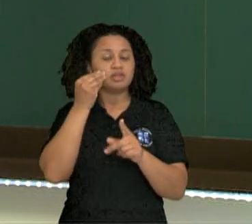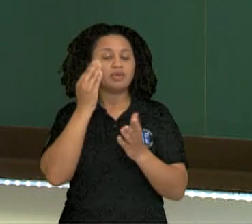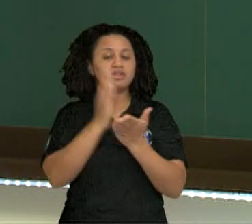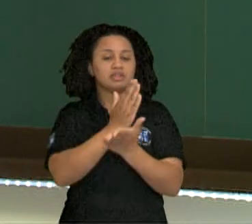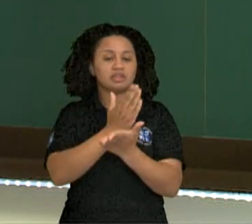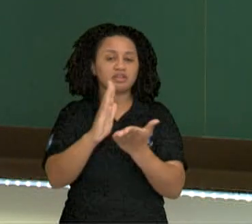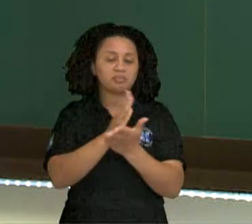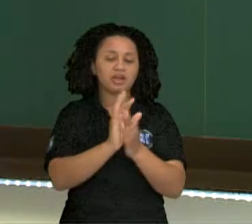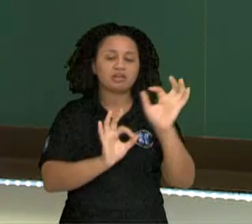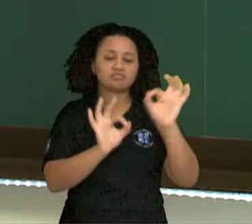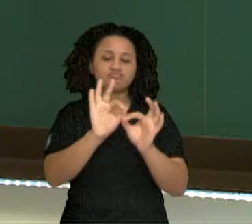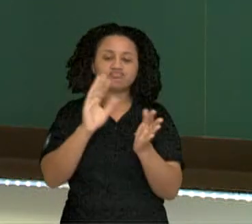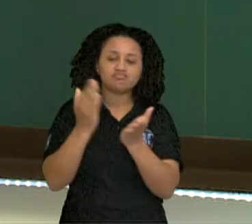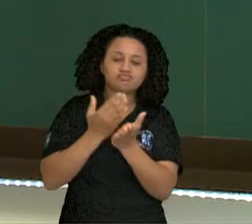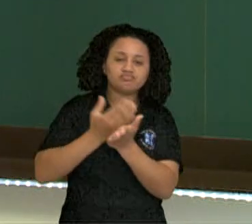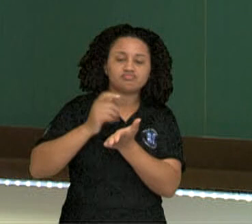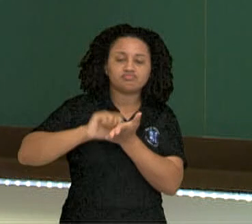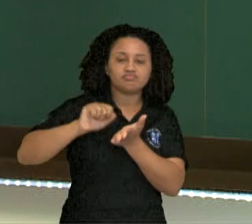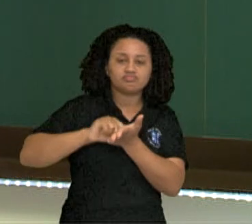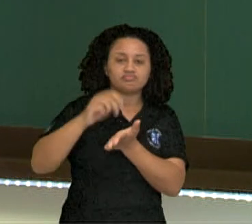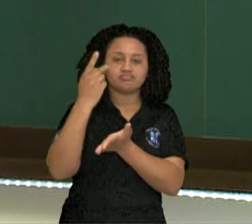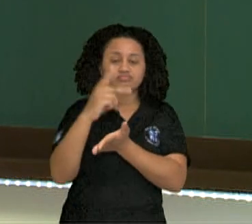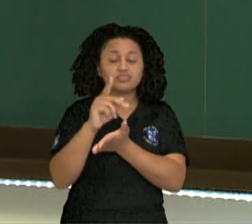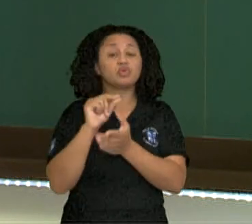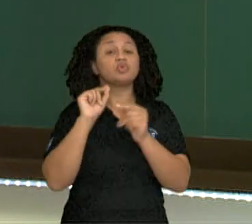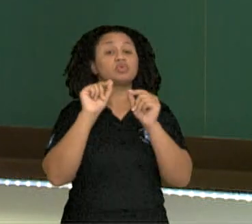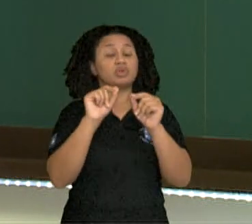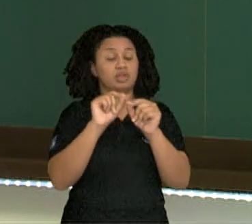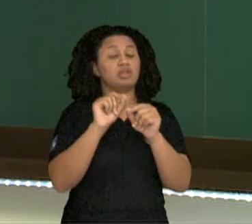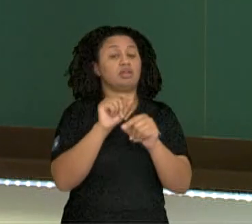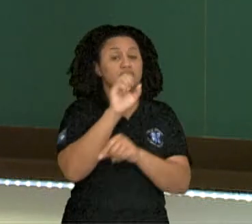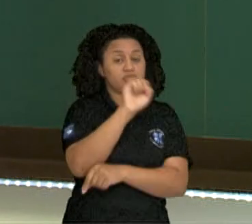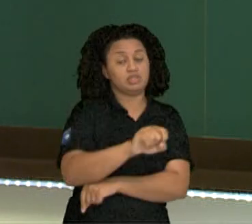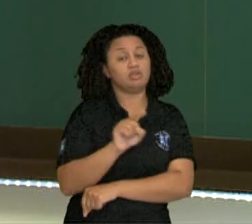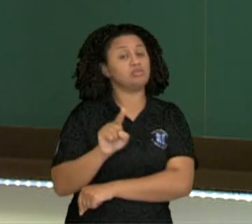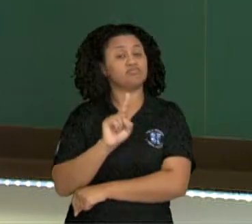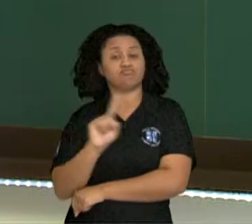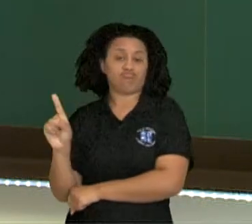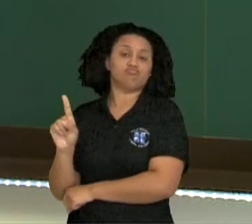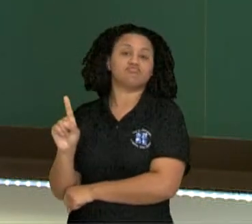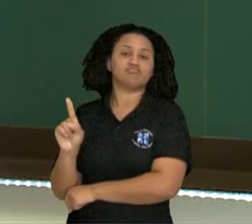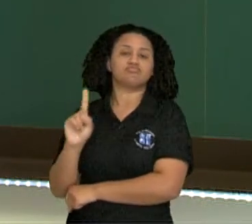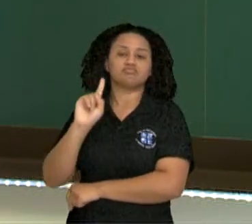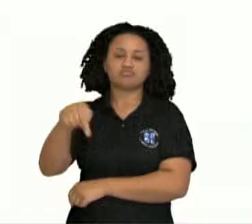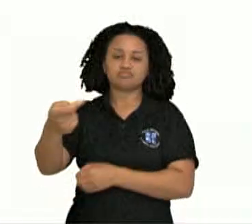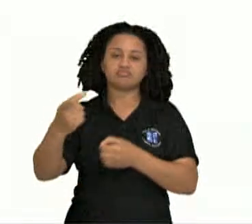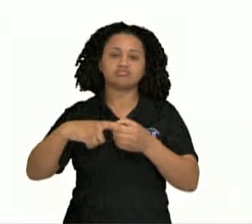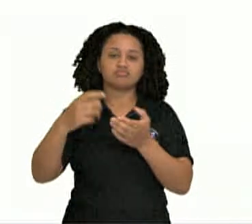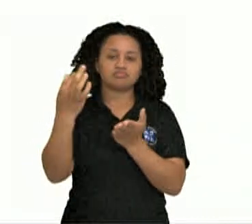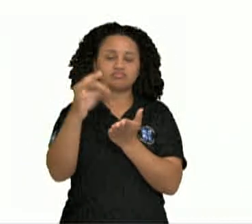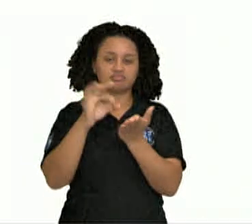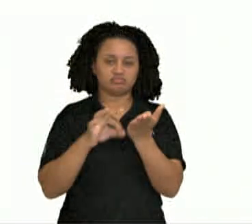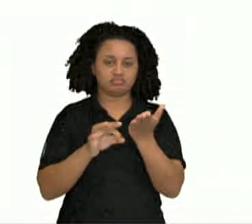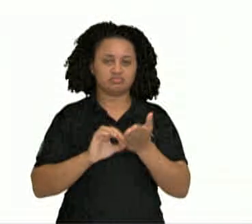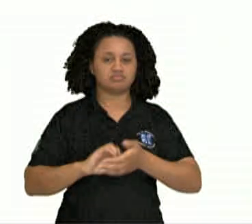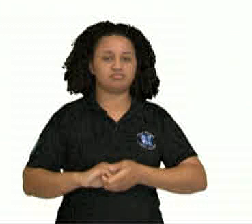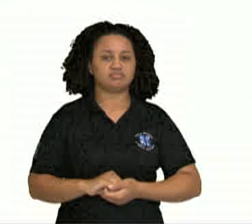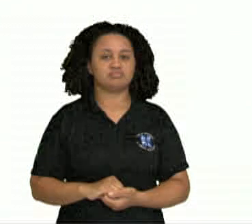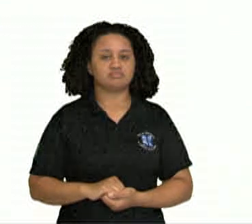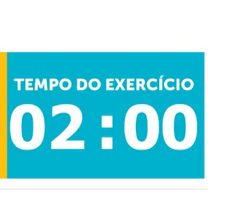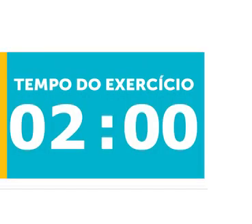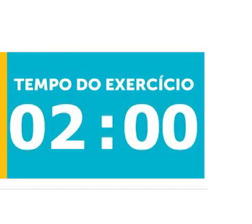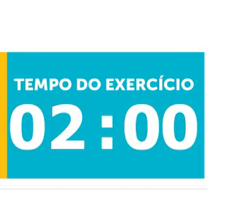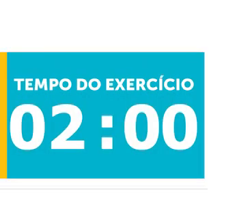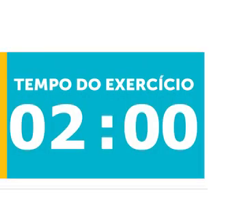anote aí no seu caderno o que é afirmativo e o que é negativo. Já voltamos para conferir sua resposta.